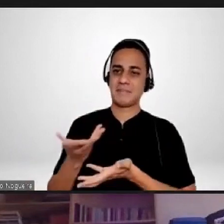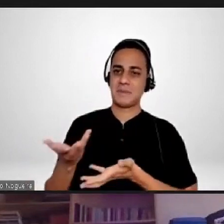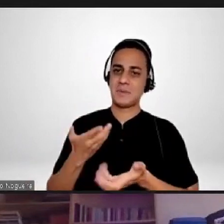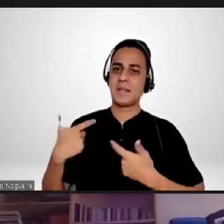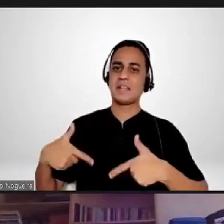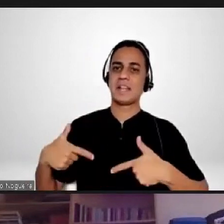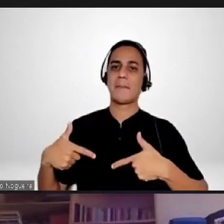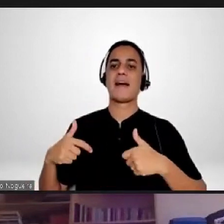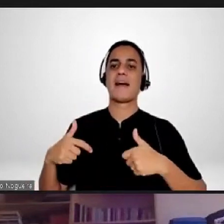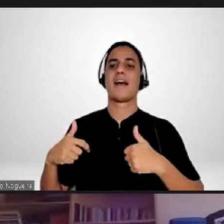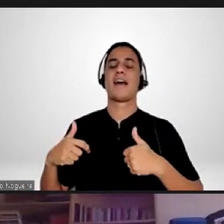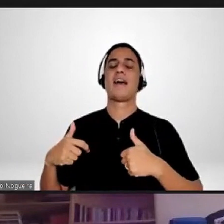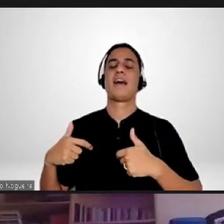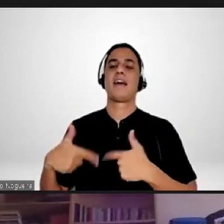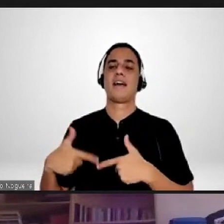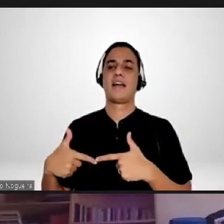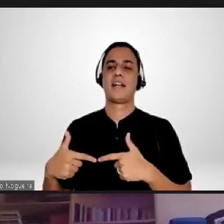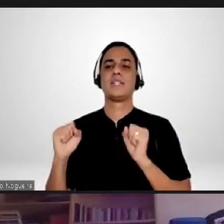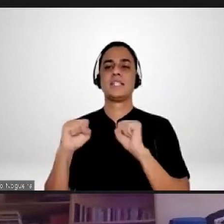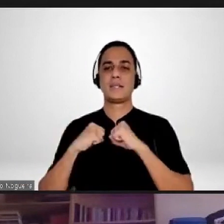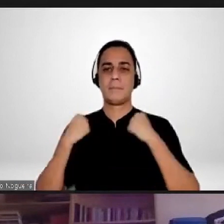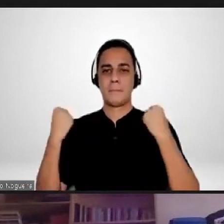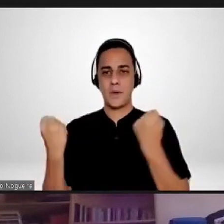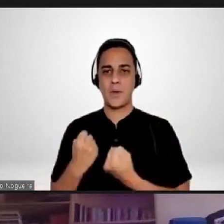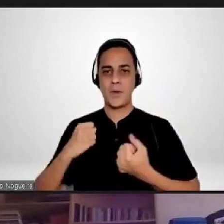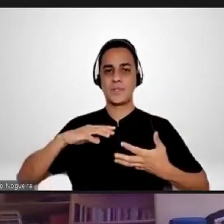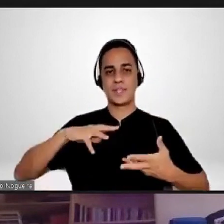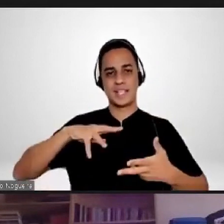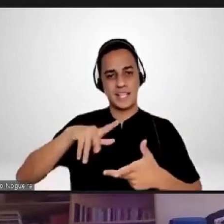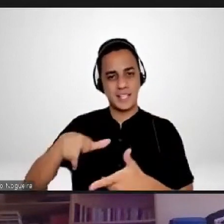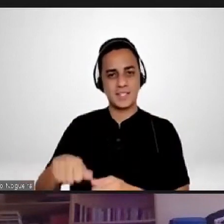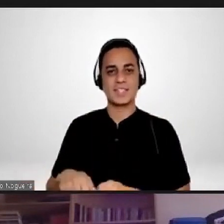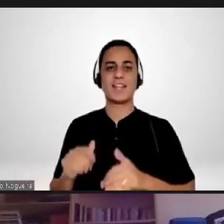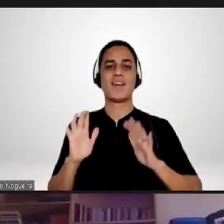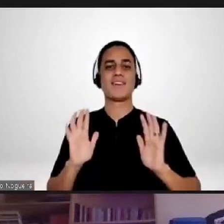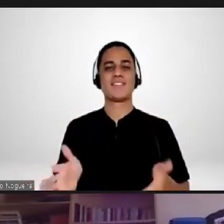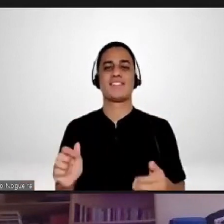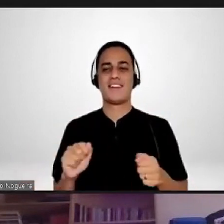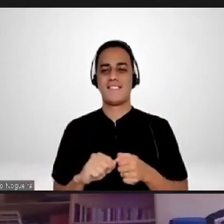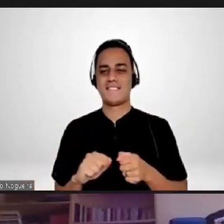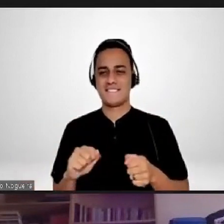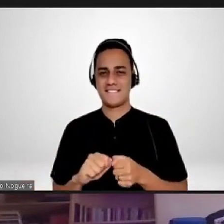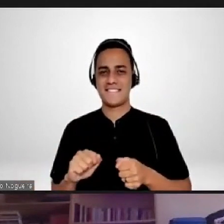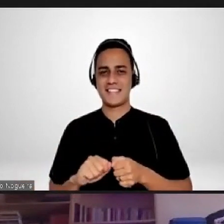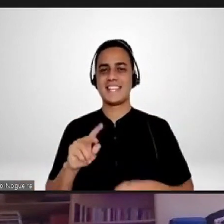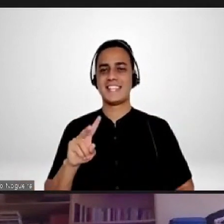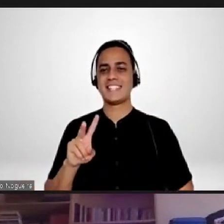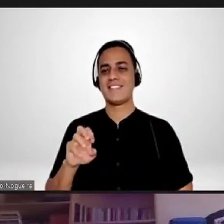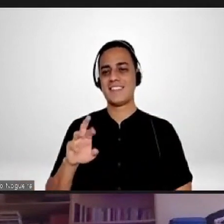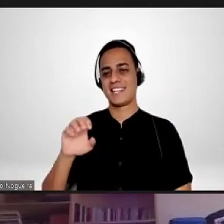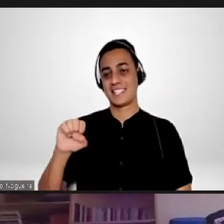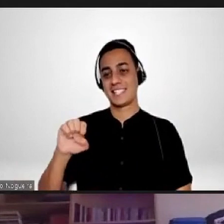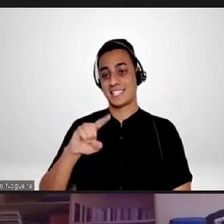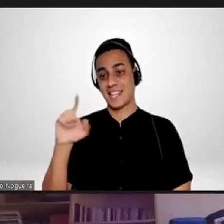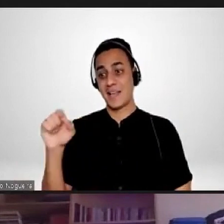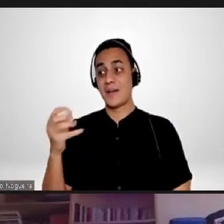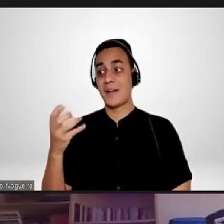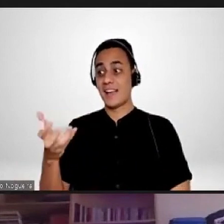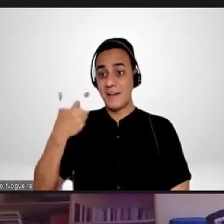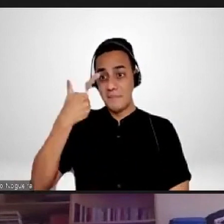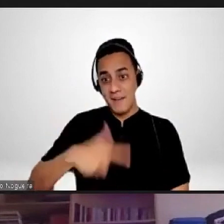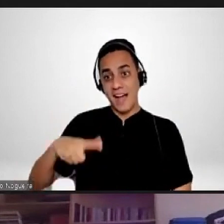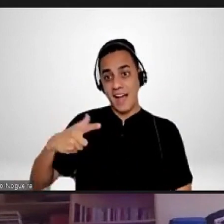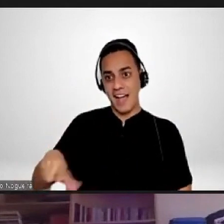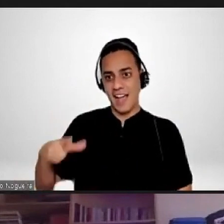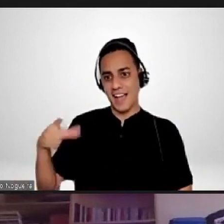trabalho do Simpósio Internacional, já fizemos versão juntas e pretendemos fazer outras, se for